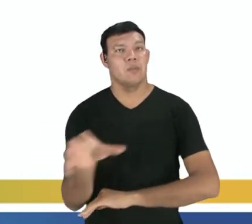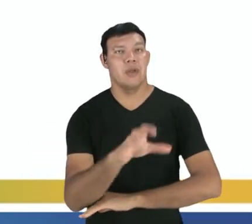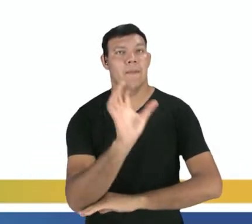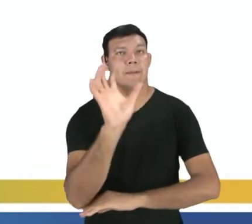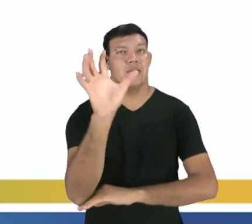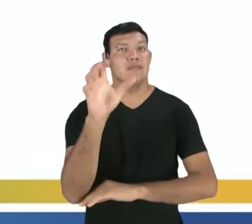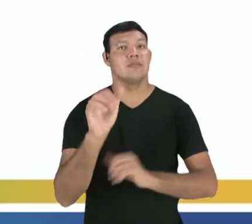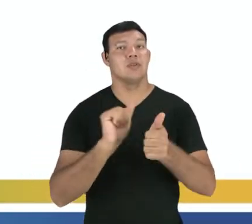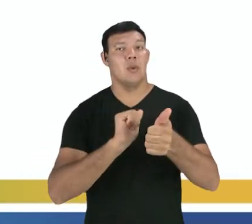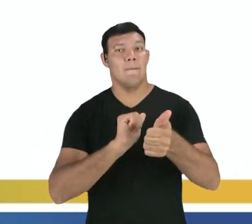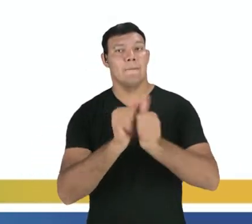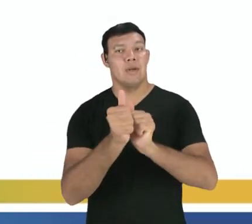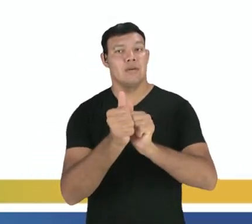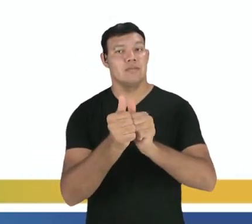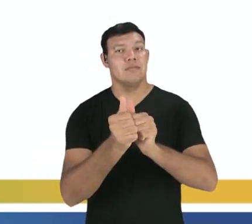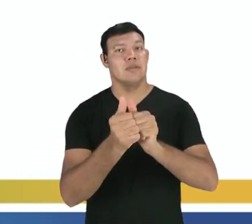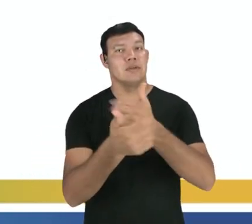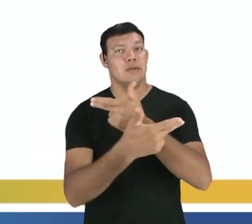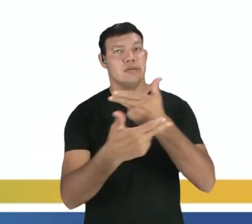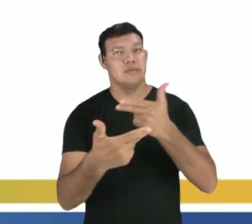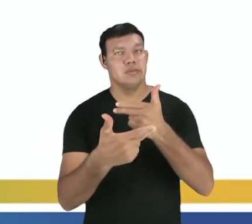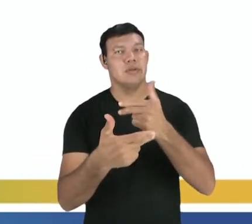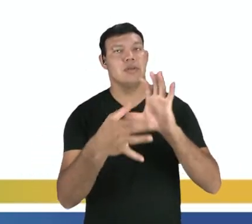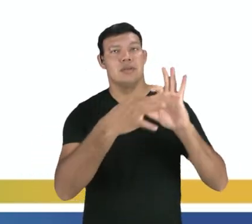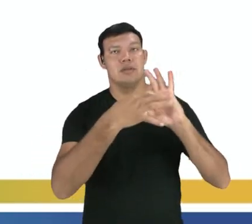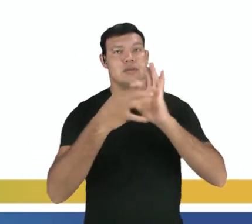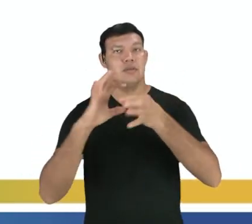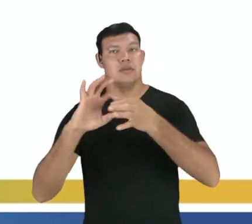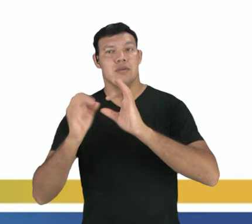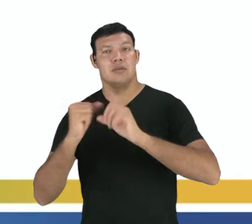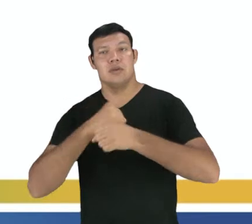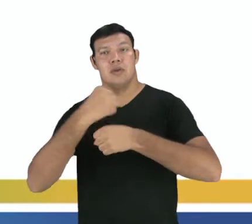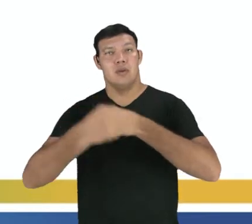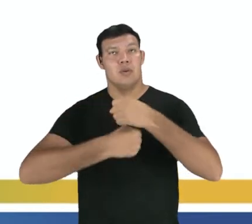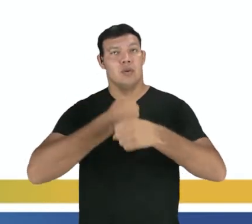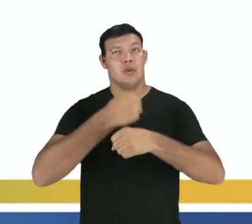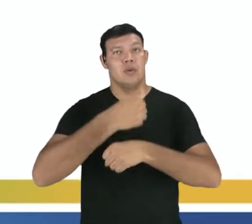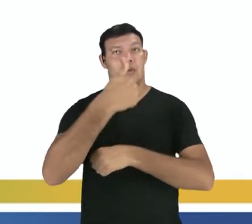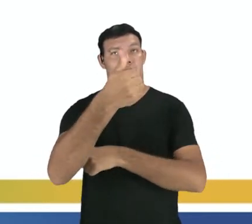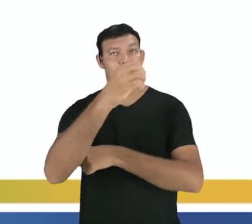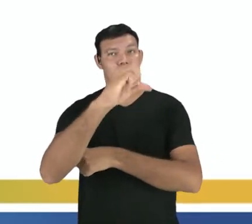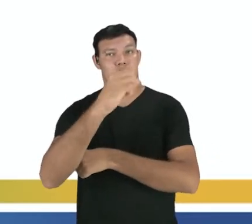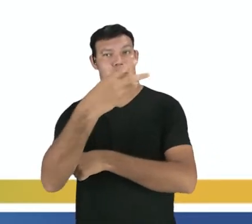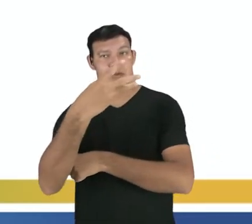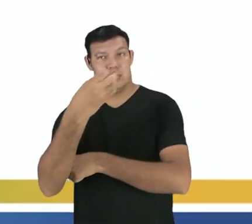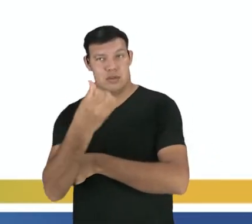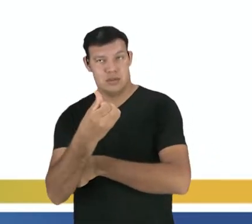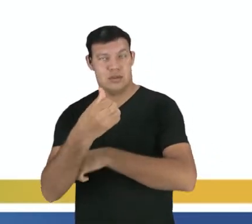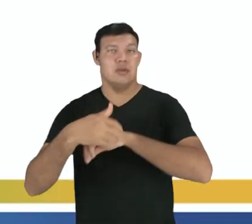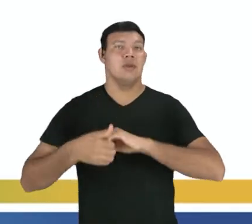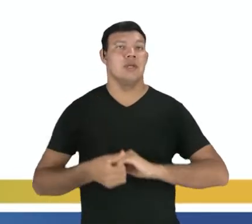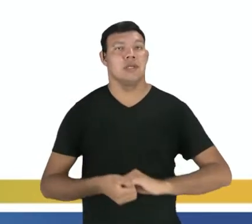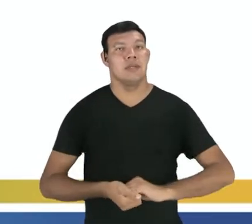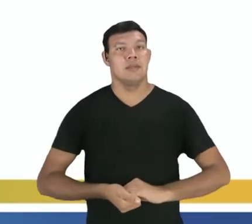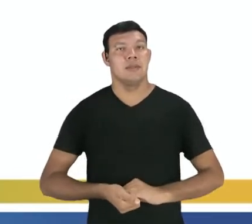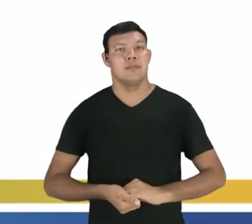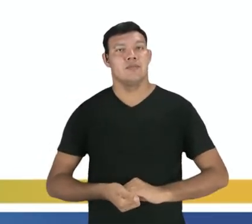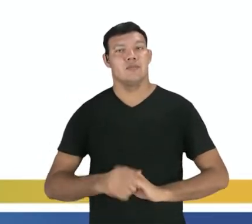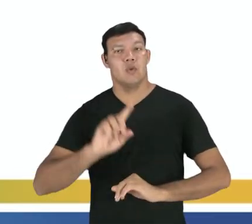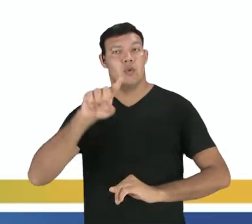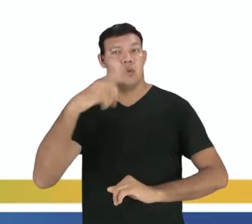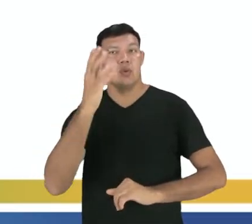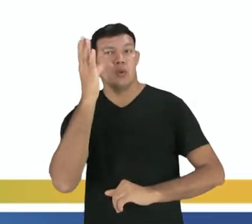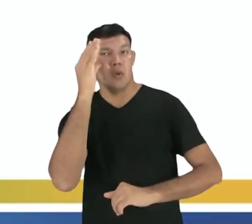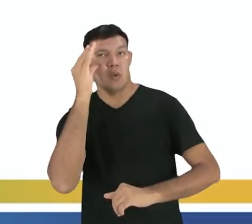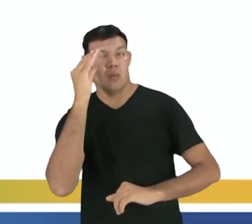in 1936. O basquetebol tornou-se um esporte olímpico em 1936. E